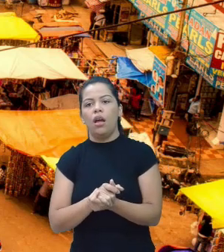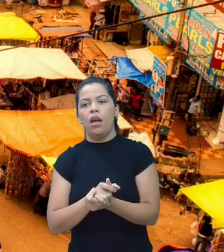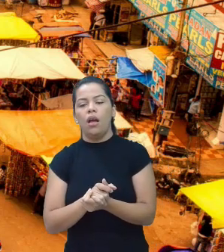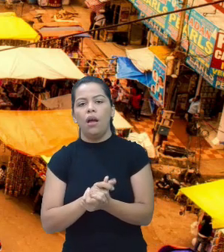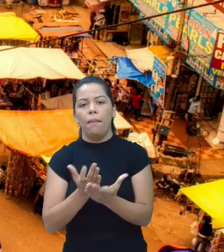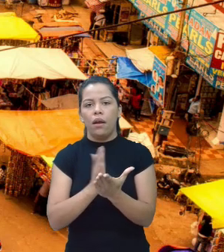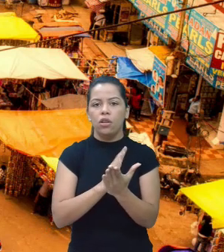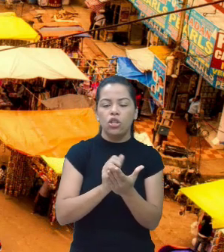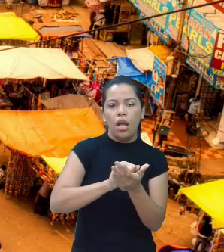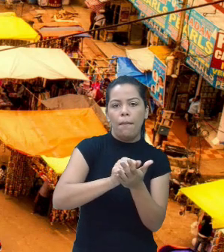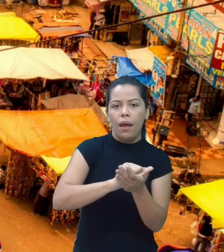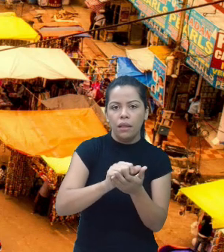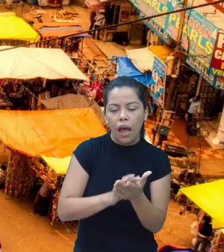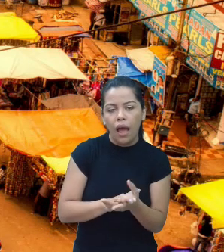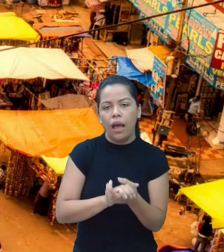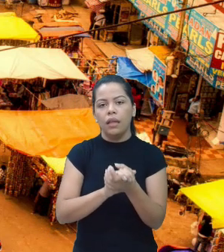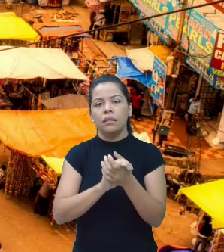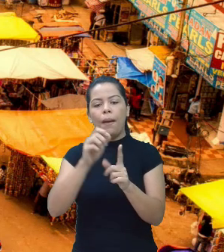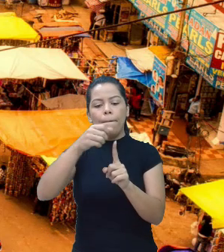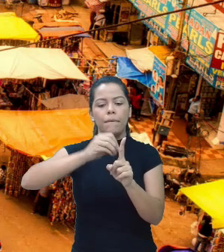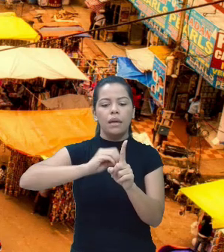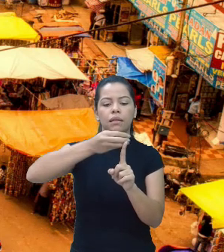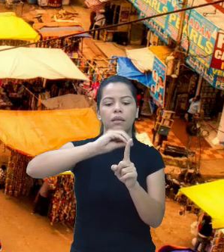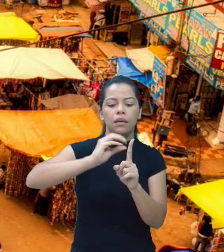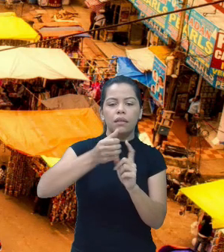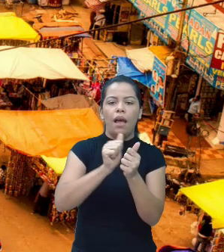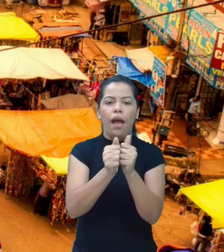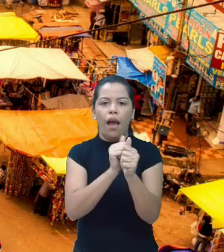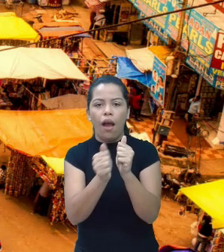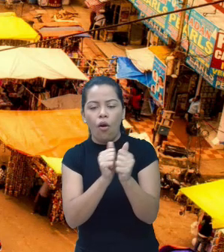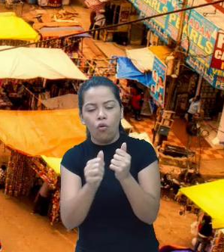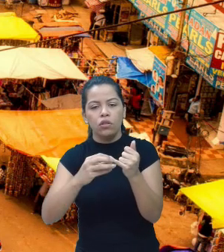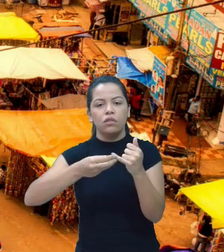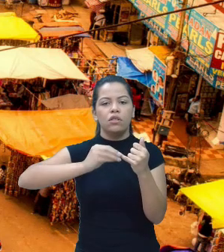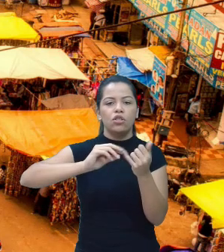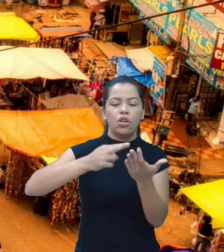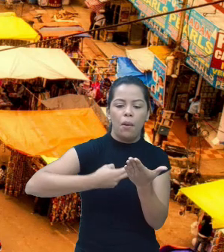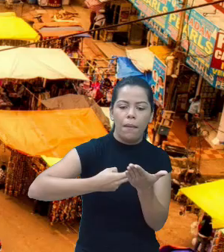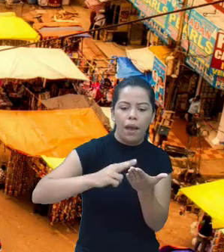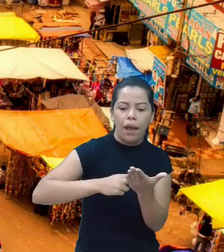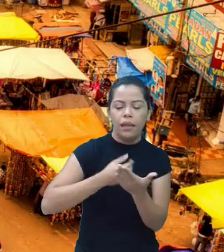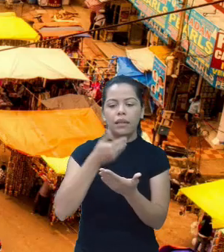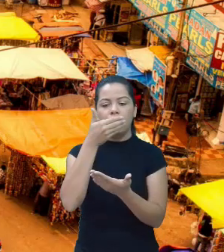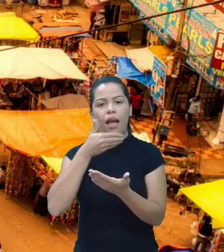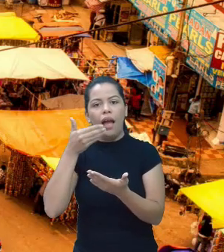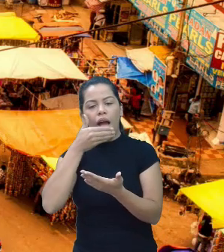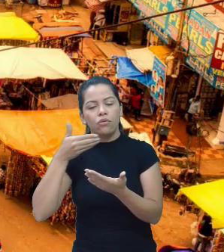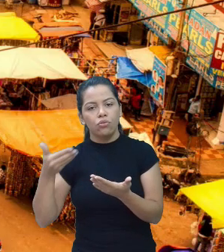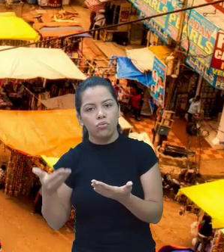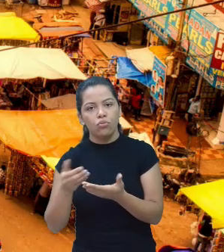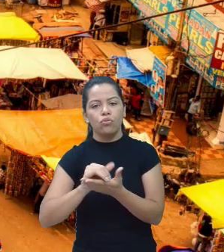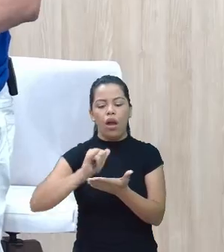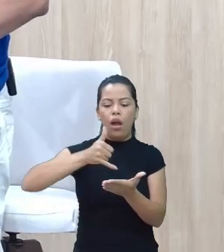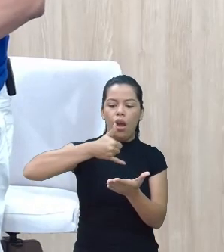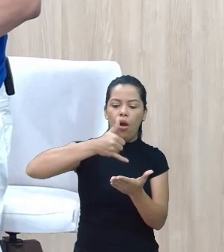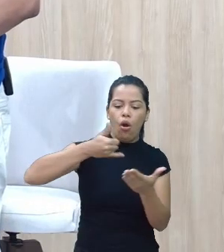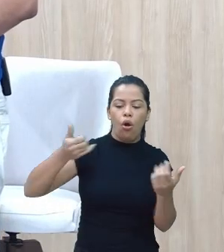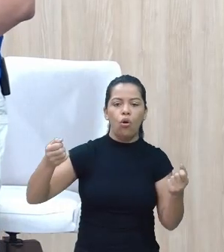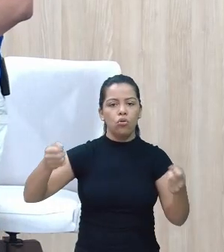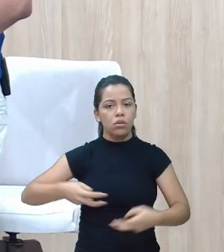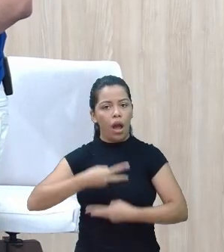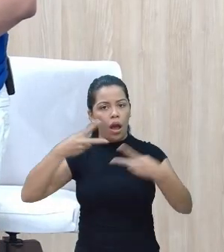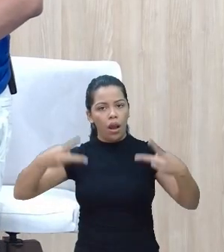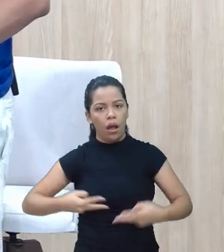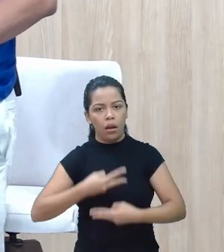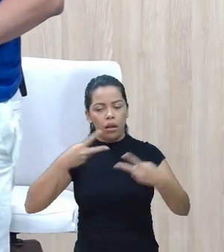Macaxeira, batata, banana, arroz, feijão, margarina, açúcar, óleo, salada. Elementos de uma